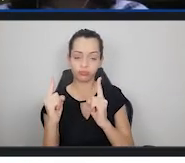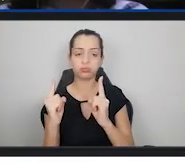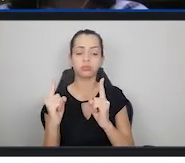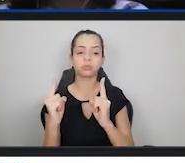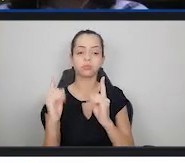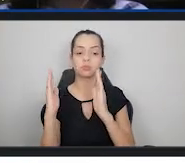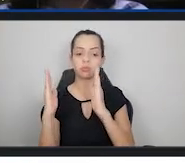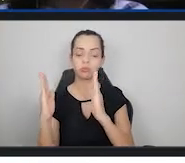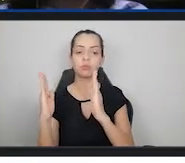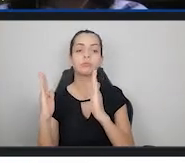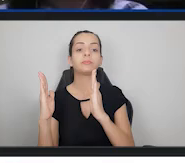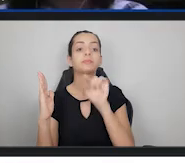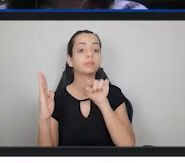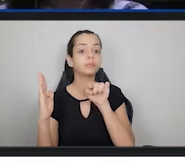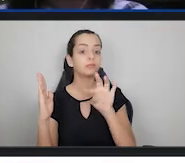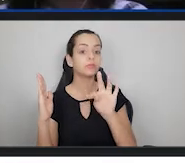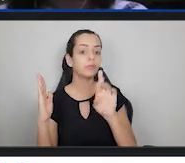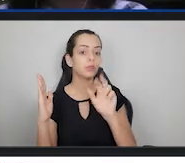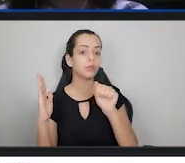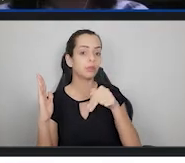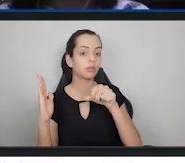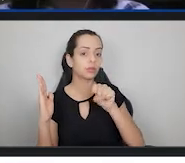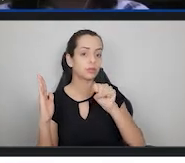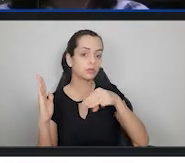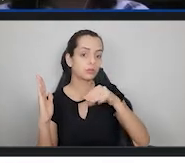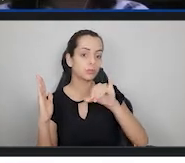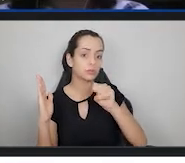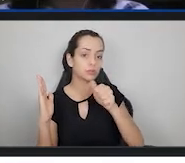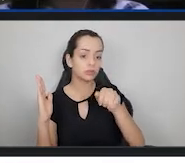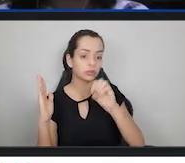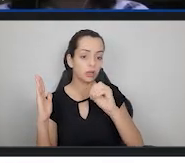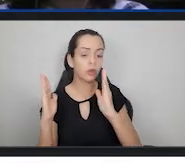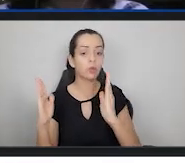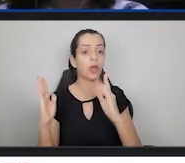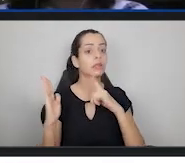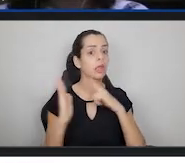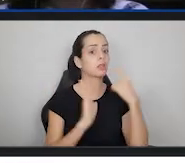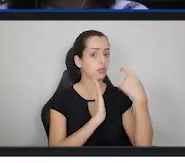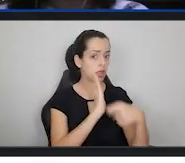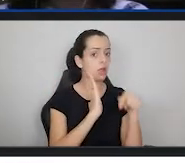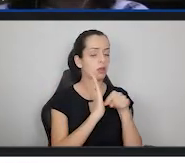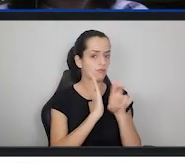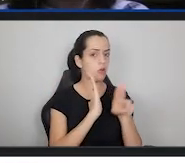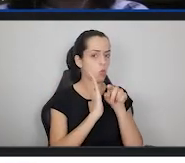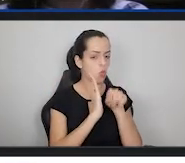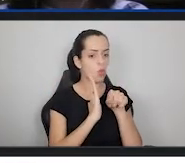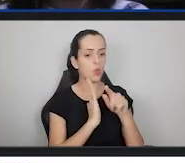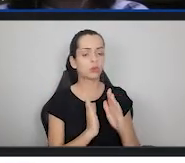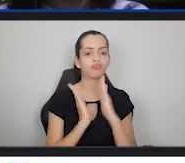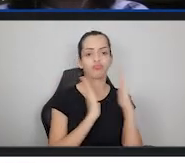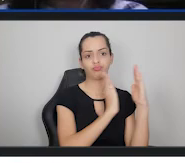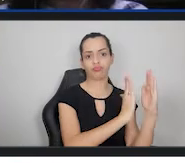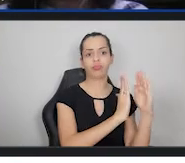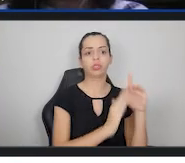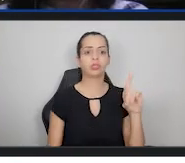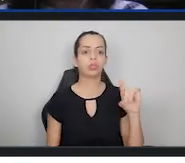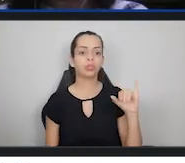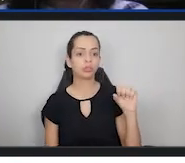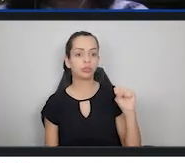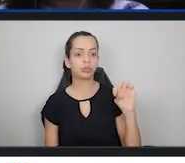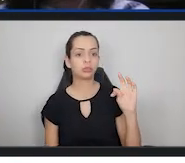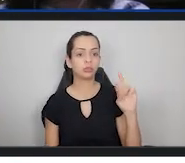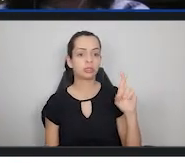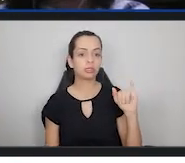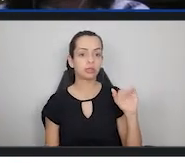chama de tarifa de uso do sistema de transmissão. Entre transmissão e distribuição, tarifa de uso do sistema de